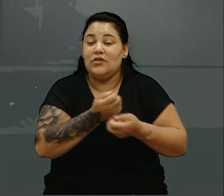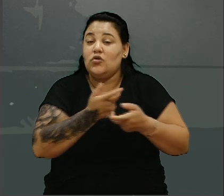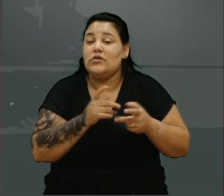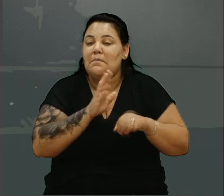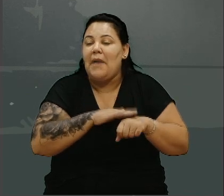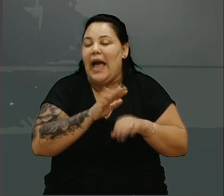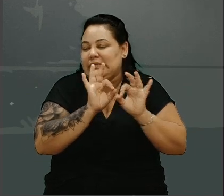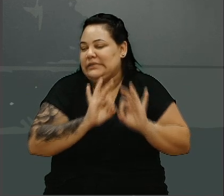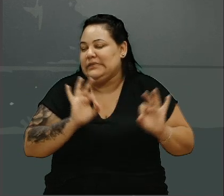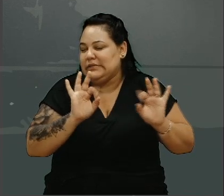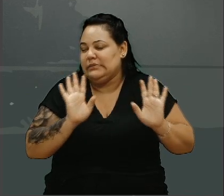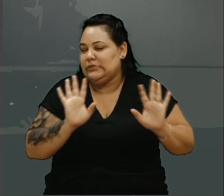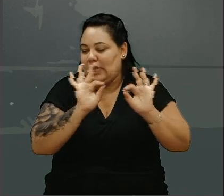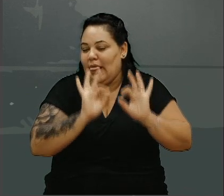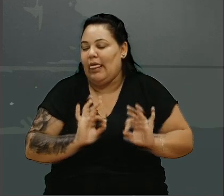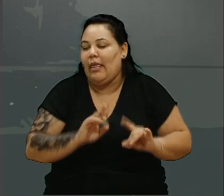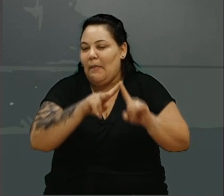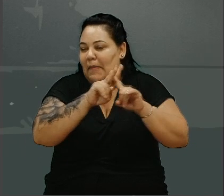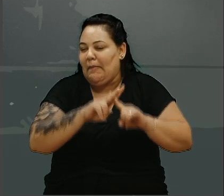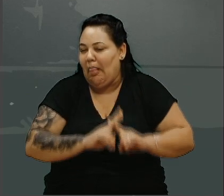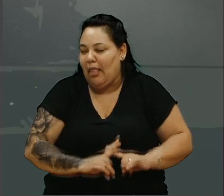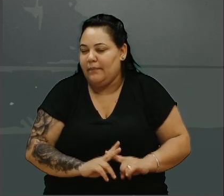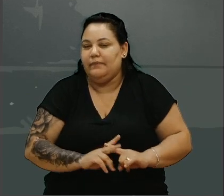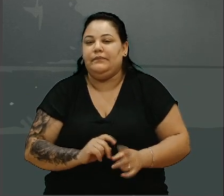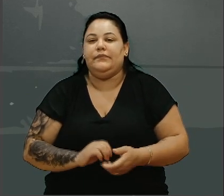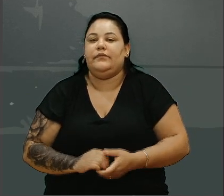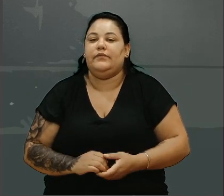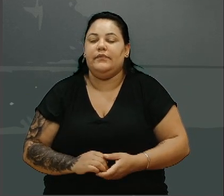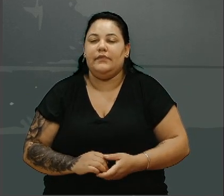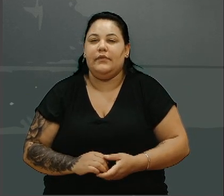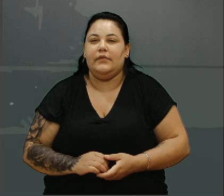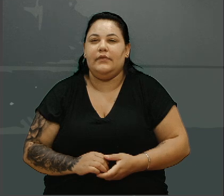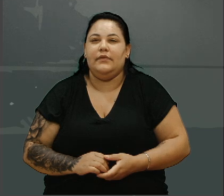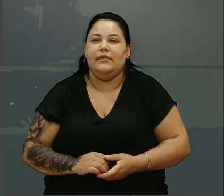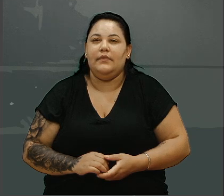todos os pequenos reparos das escolas.